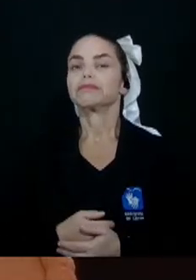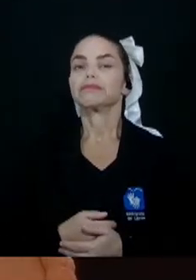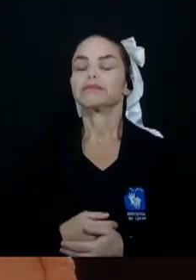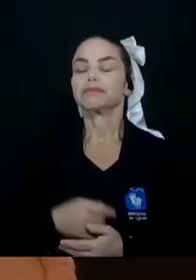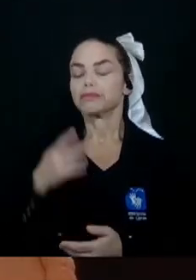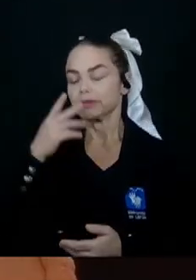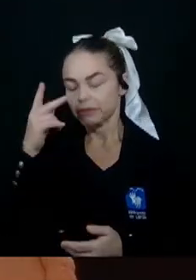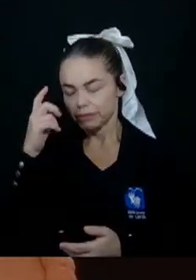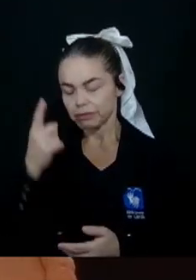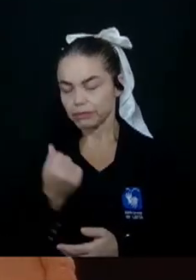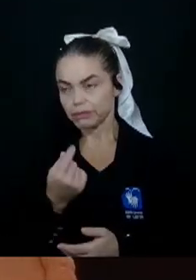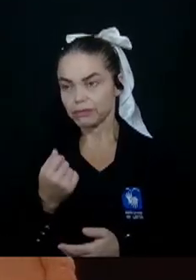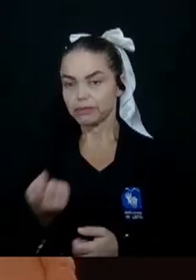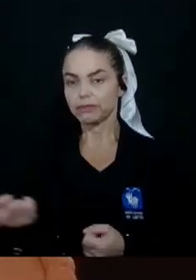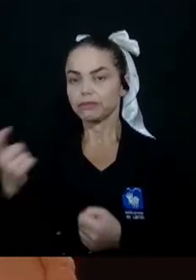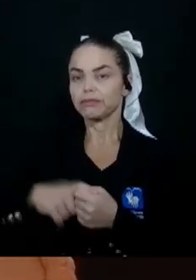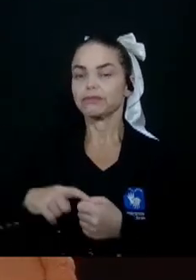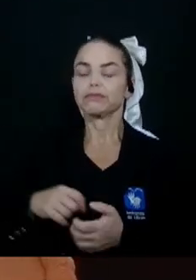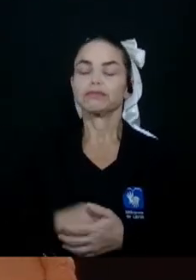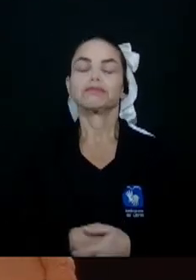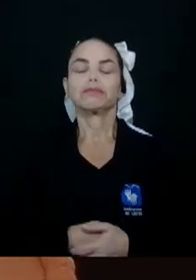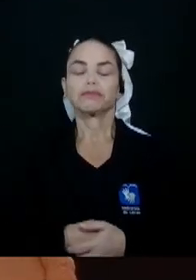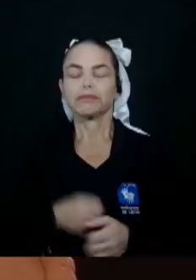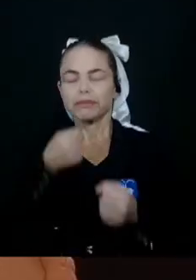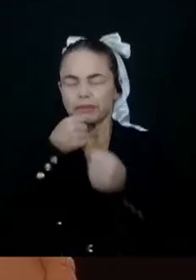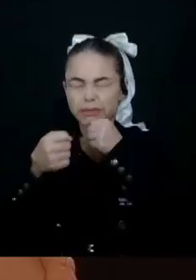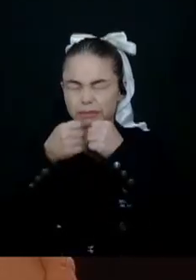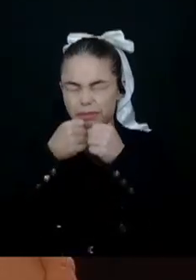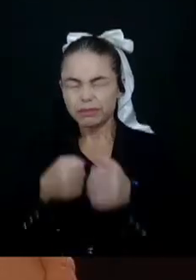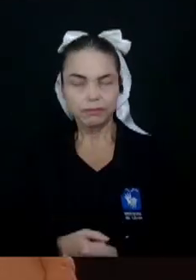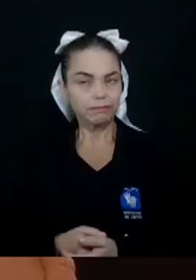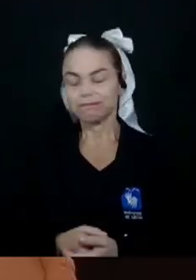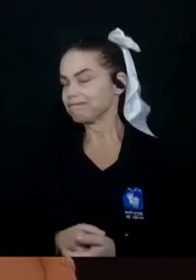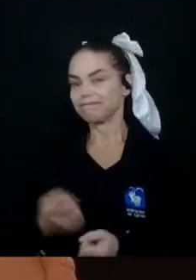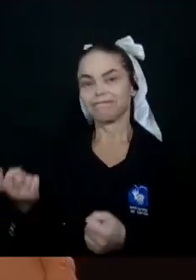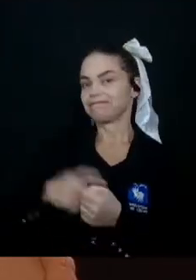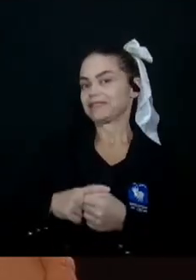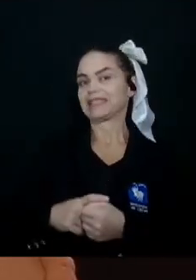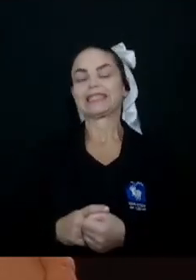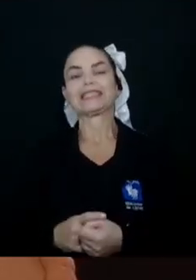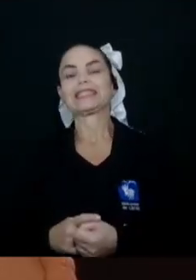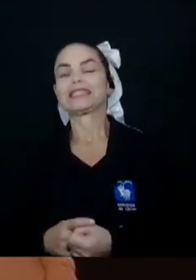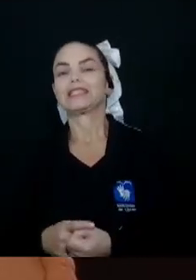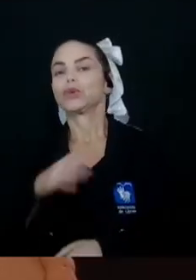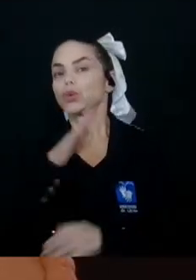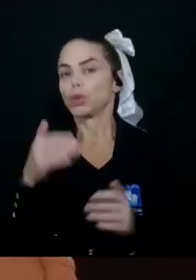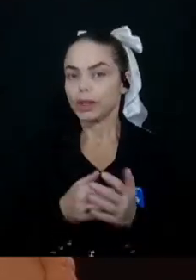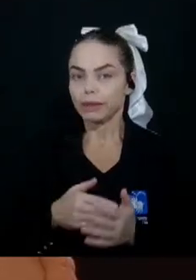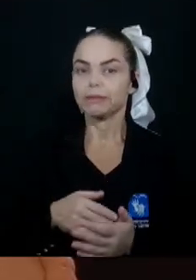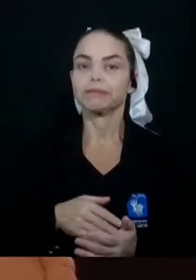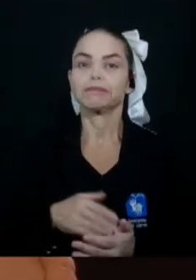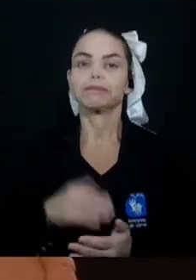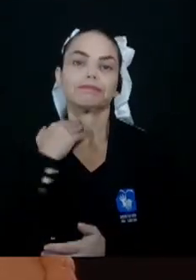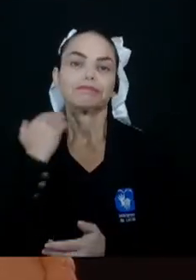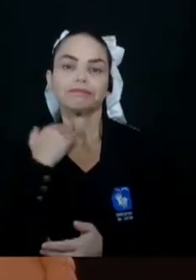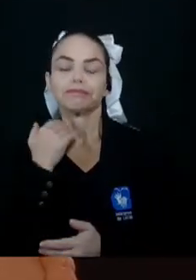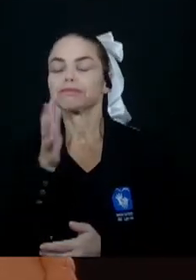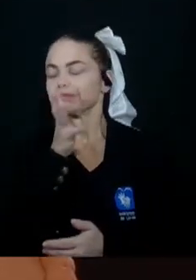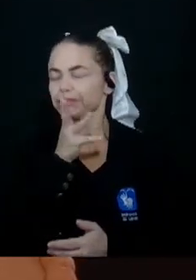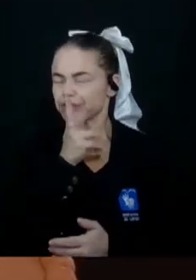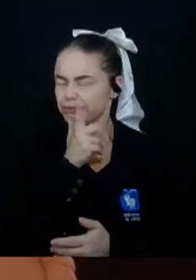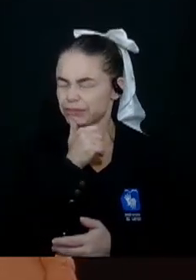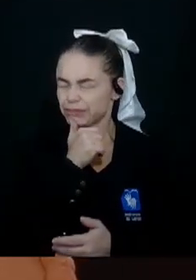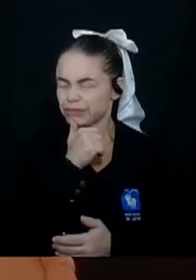gente conversou ao longo da entrevista, é um dinheiro que não volta de forma integral para nossa conta, demora para voltar, é um